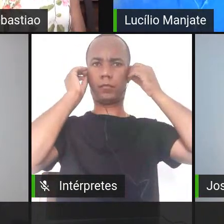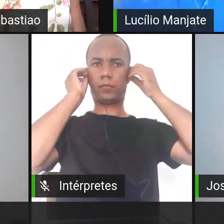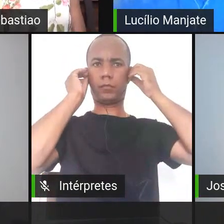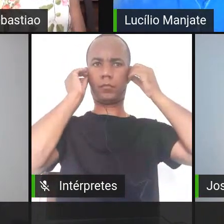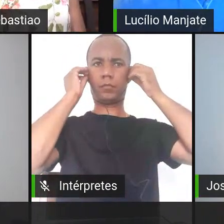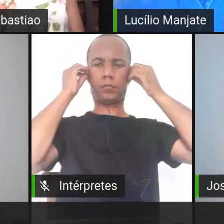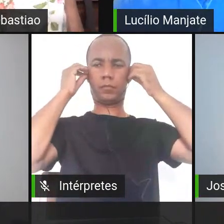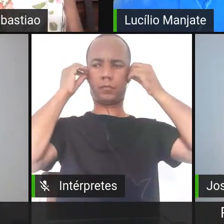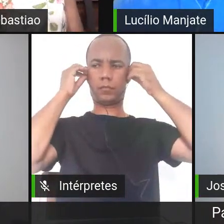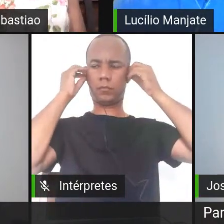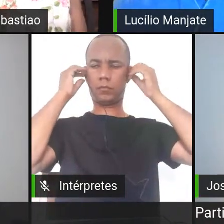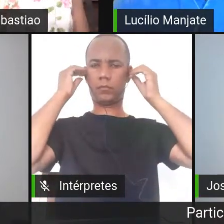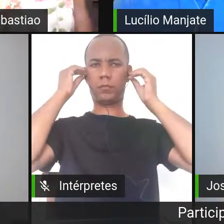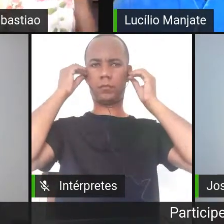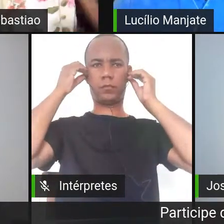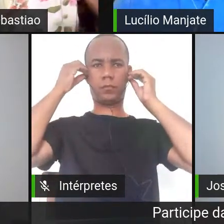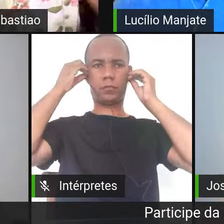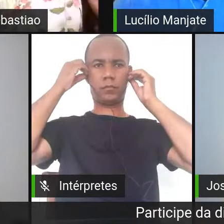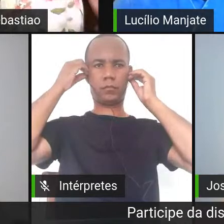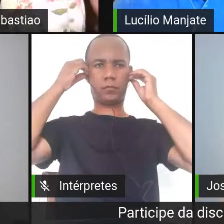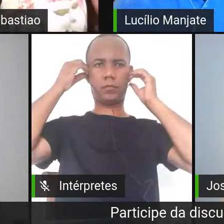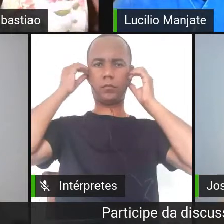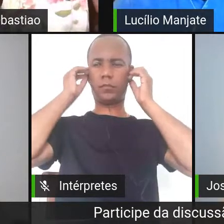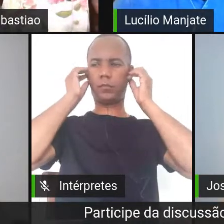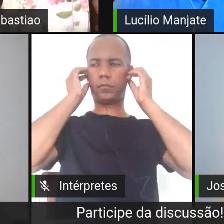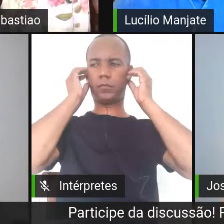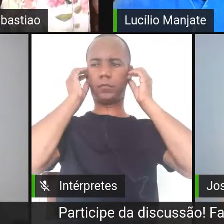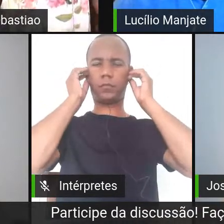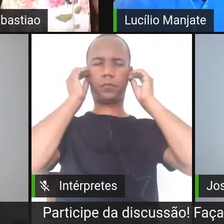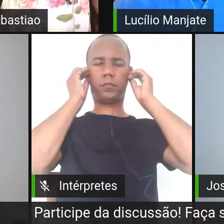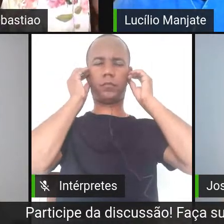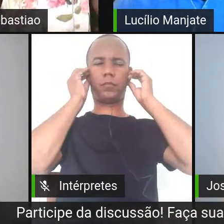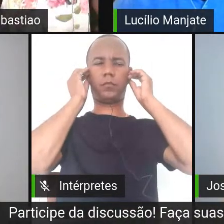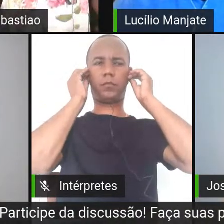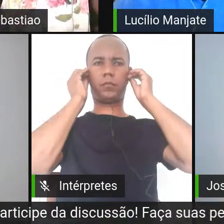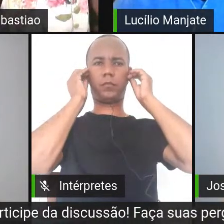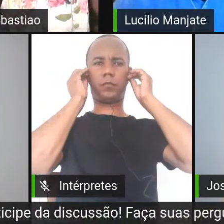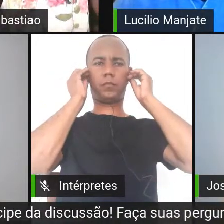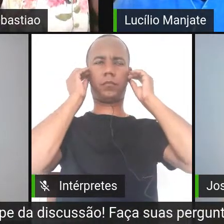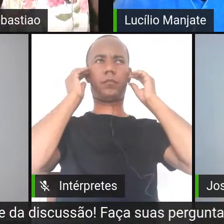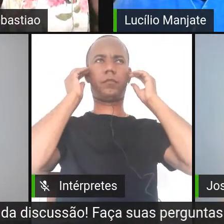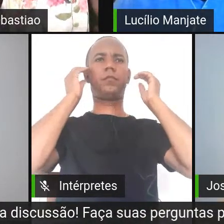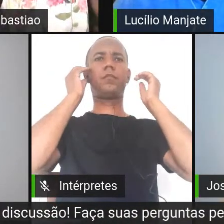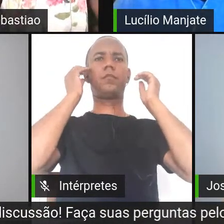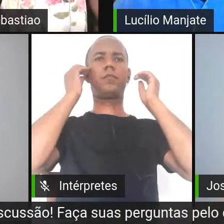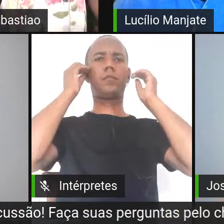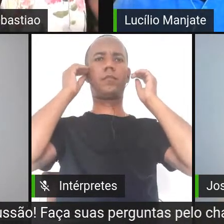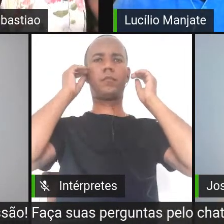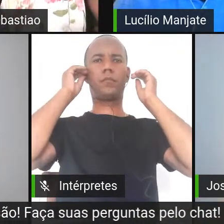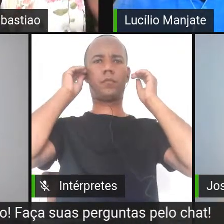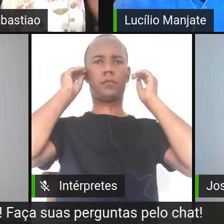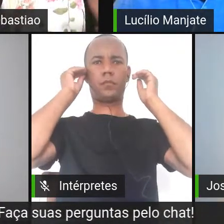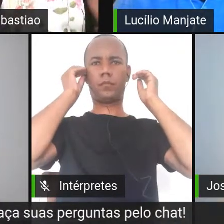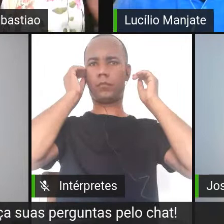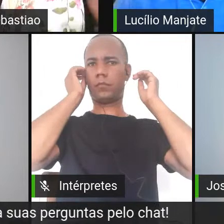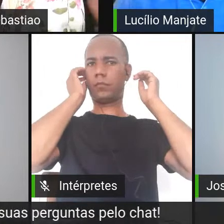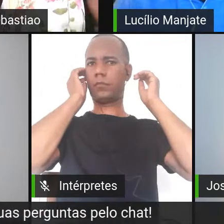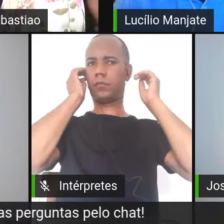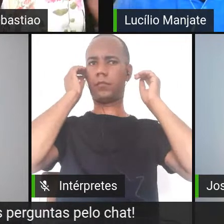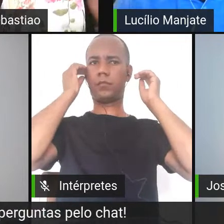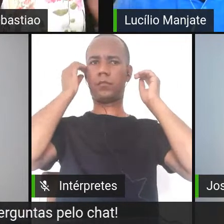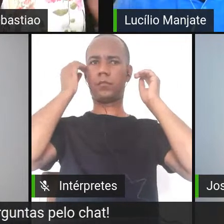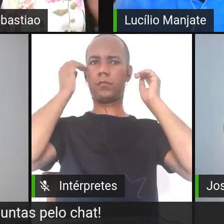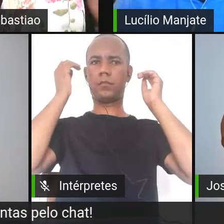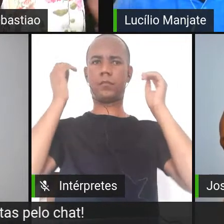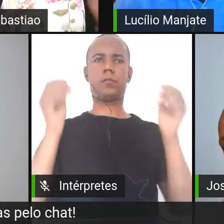Bem, se me permitem, eu se calhar havia de recuperar um pouco aquela questão